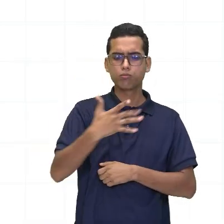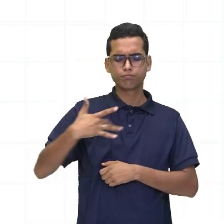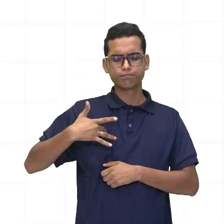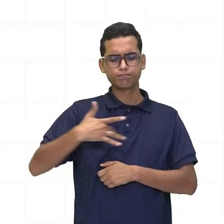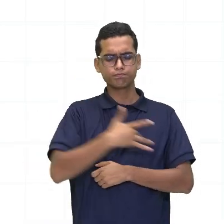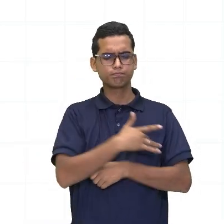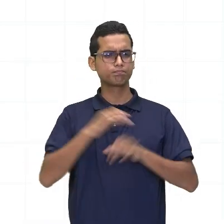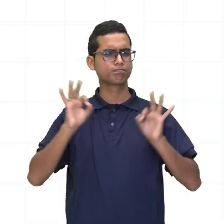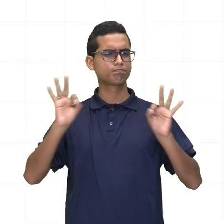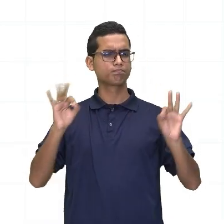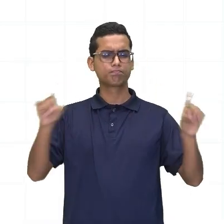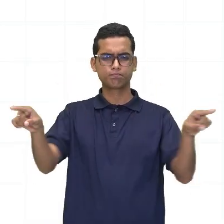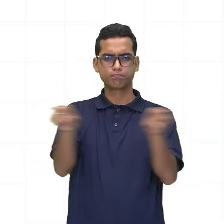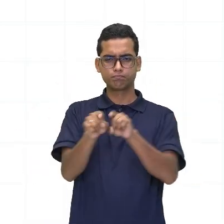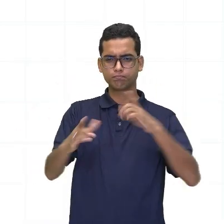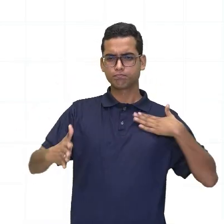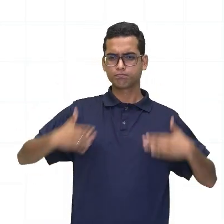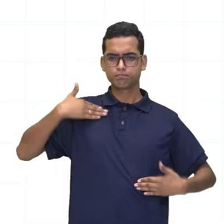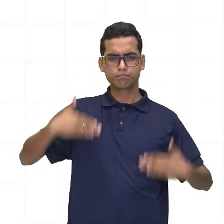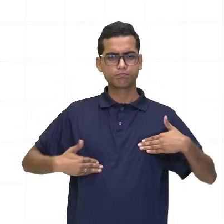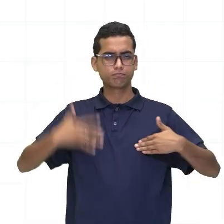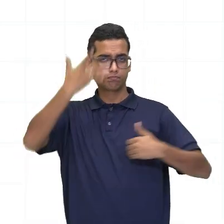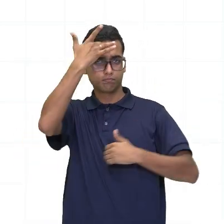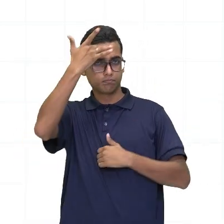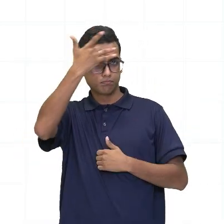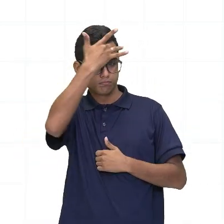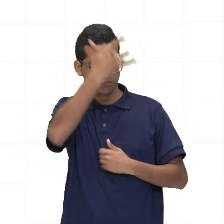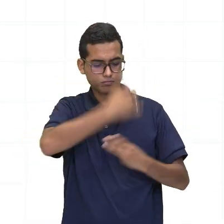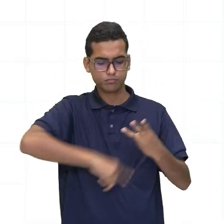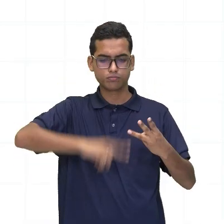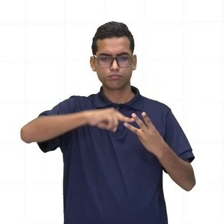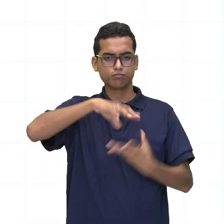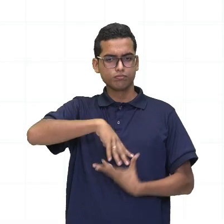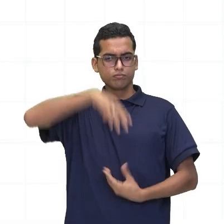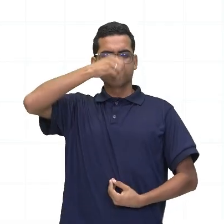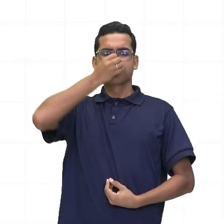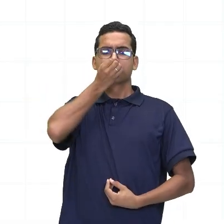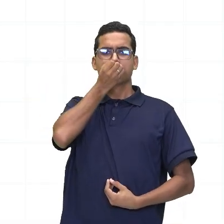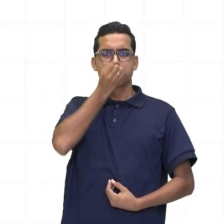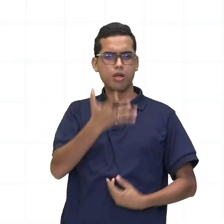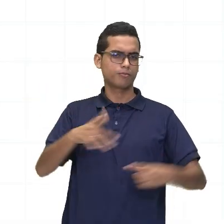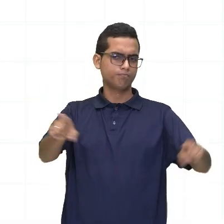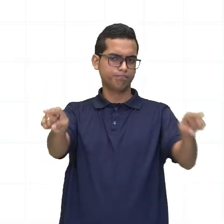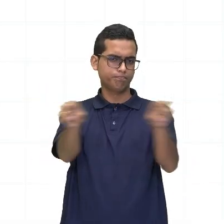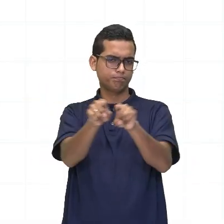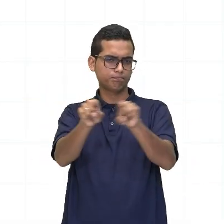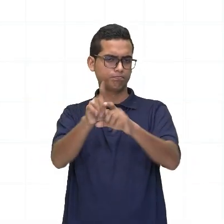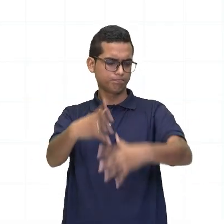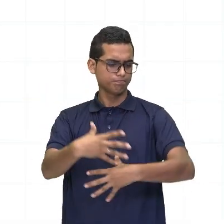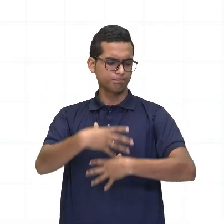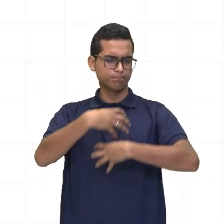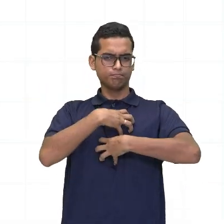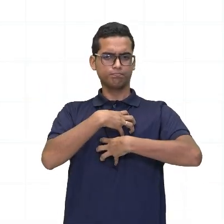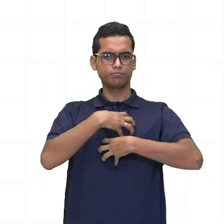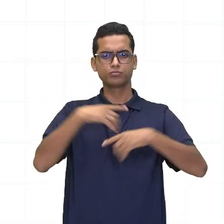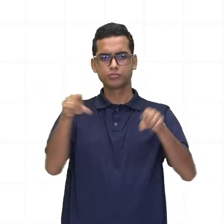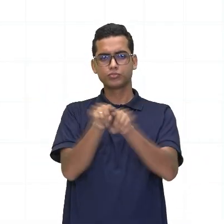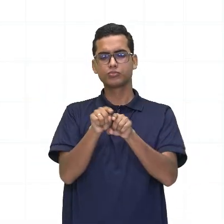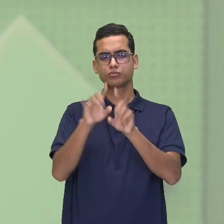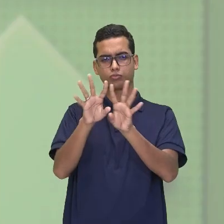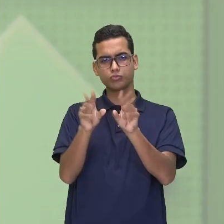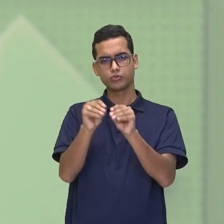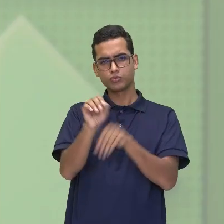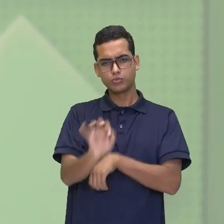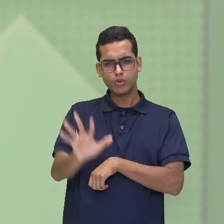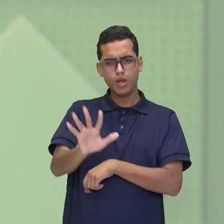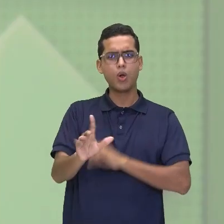nos sentir bem fisicamente, mentalmente, espiritualmente, né? Então, de uma forma geral, a gente vai se sentir